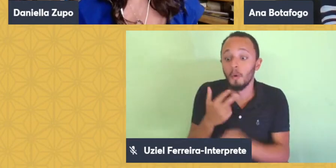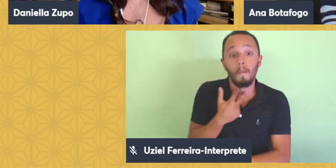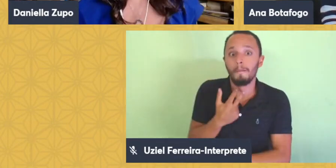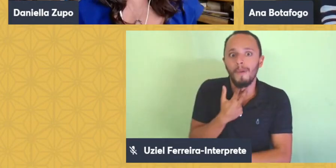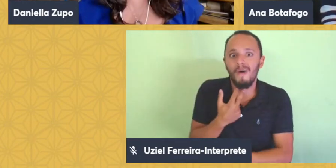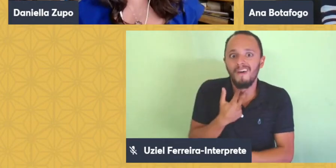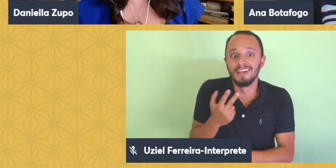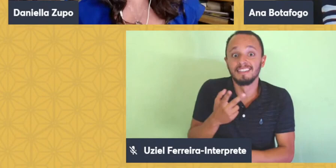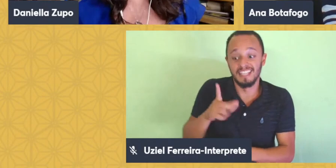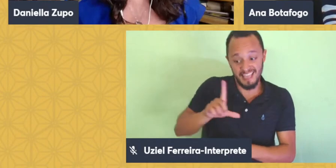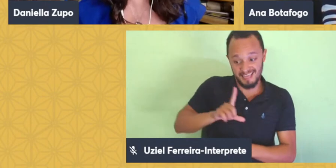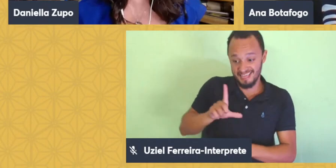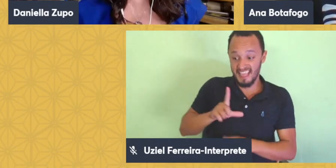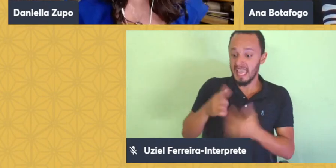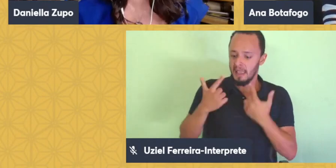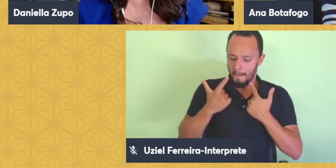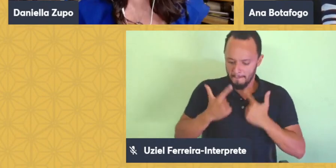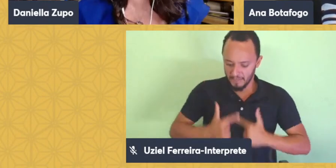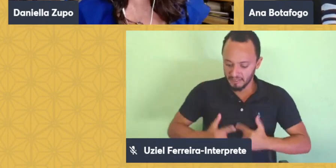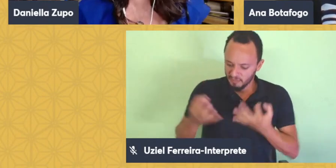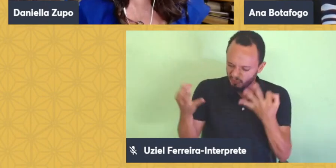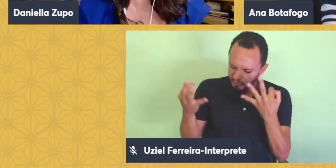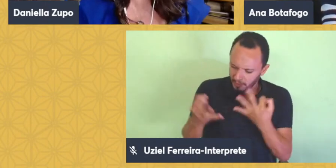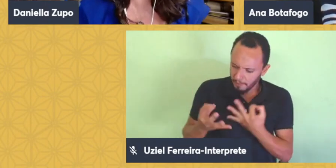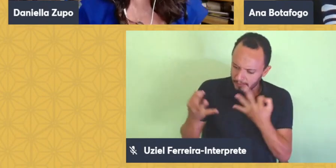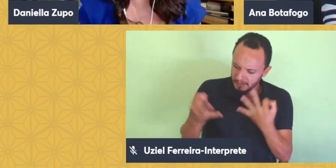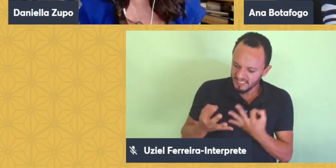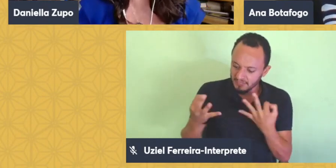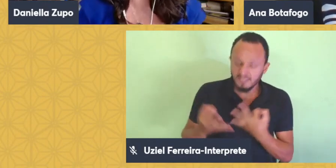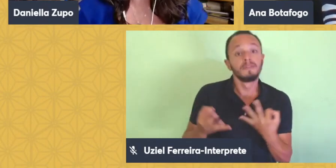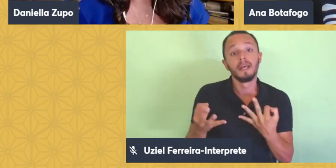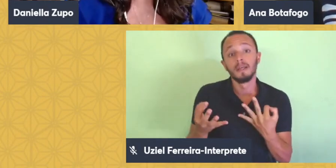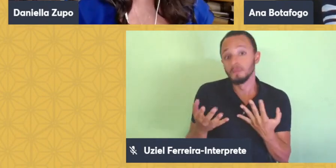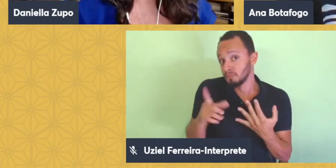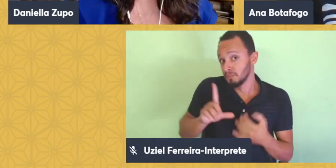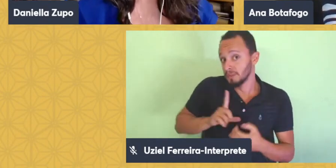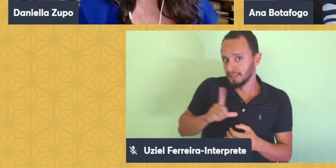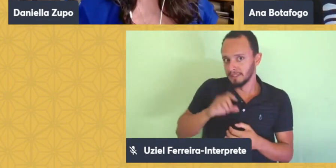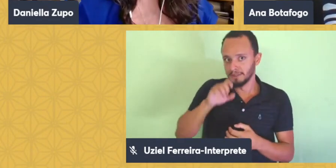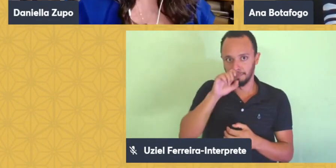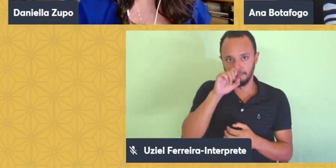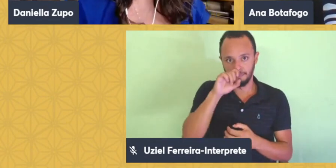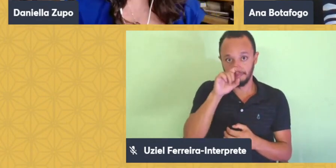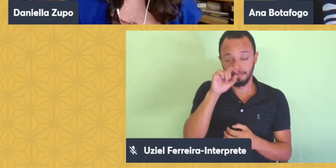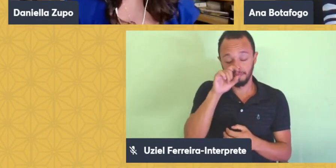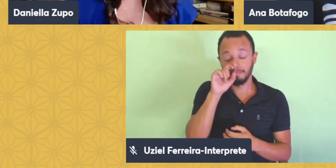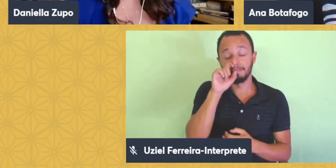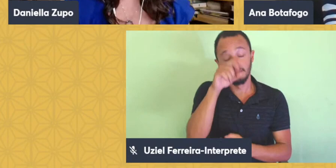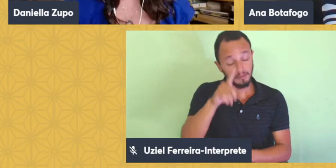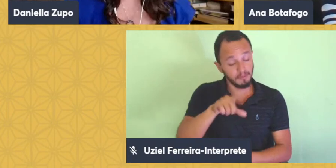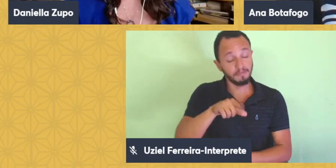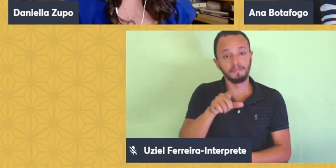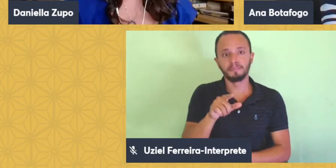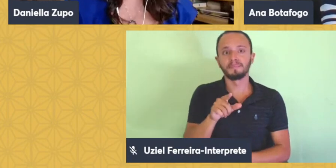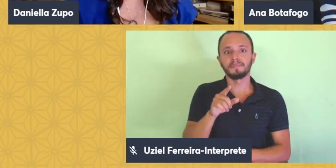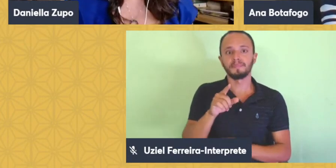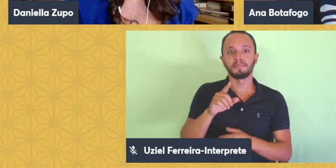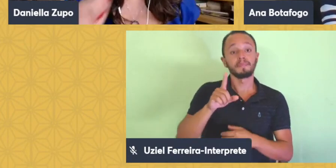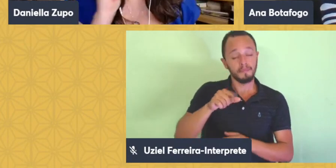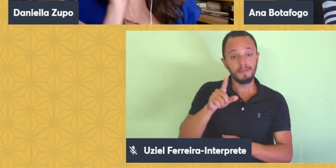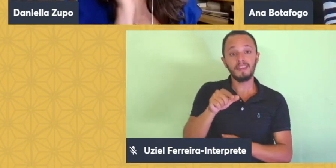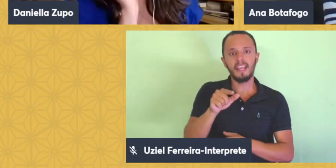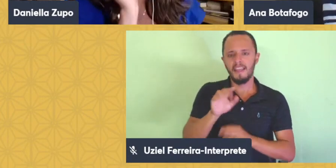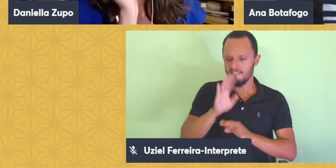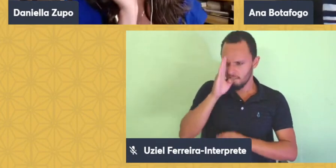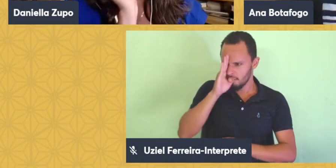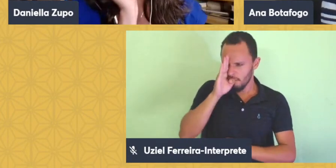a saúde mental dos atletas de alto rendimento né a peça saltar entao a saúde mental e vou falar uma outra coisa que agora